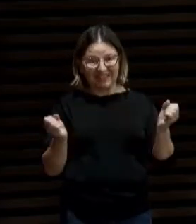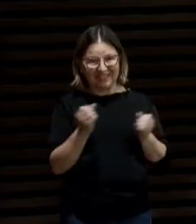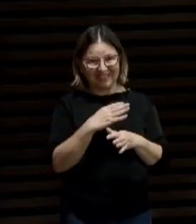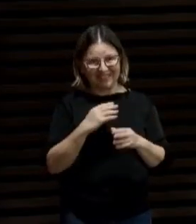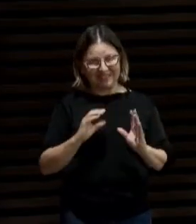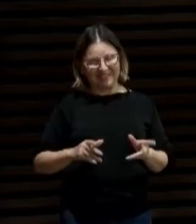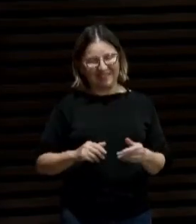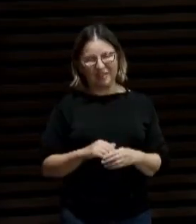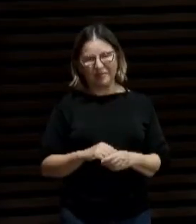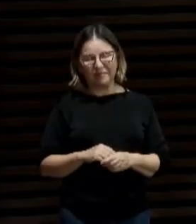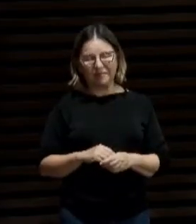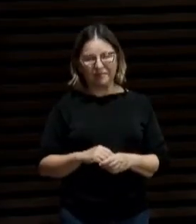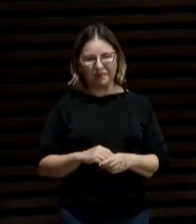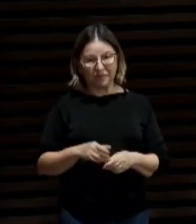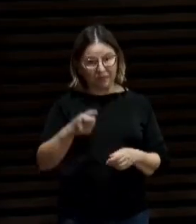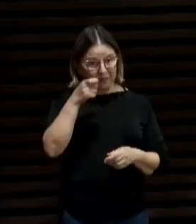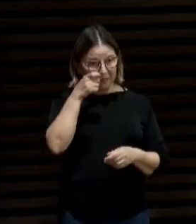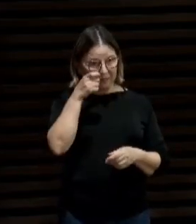E uma observação, meus amados.